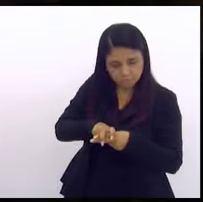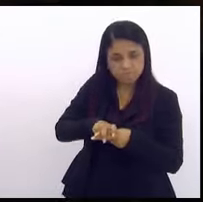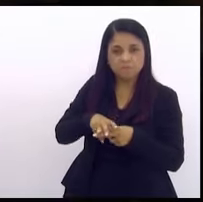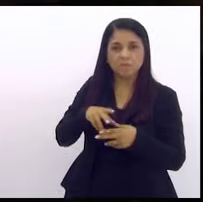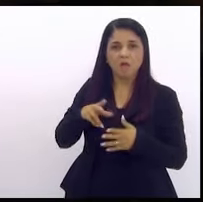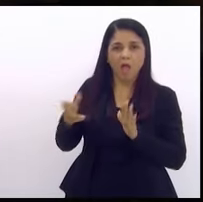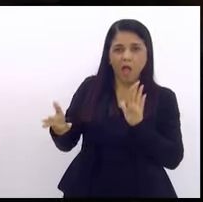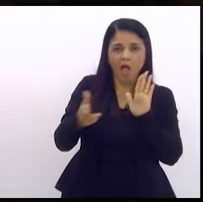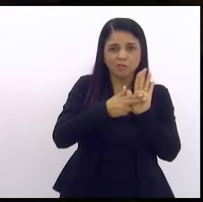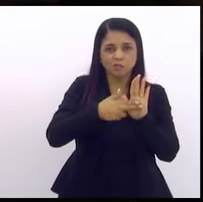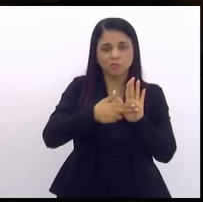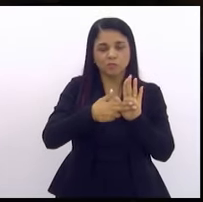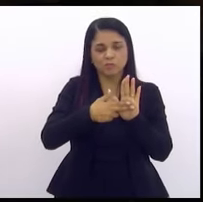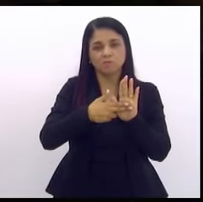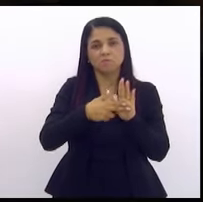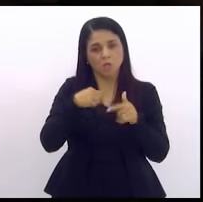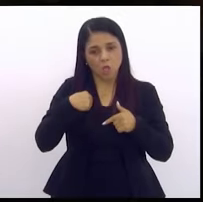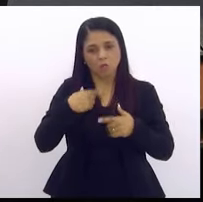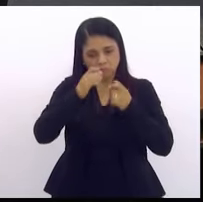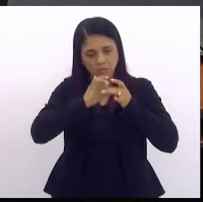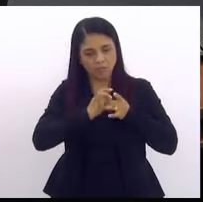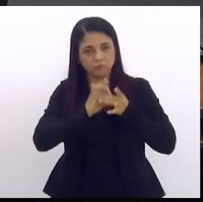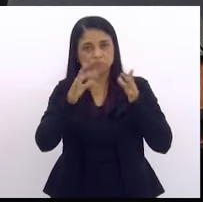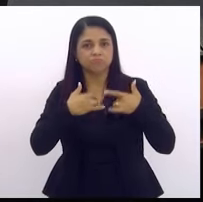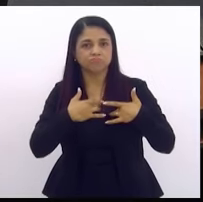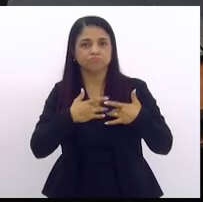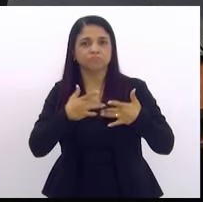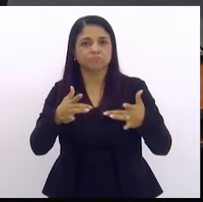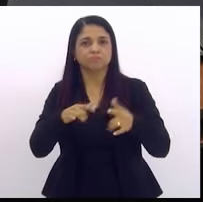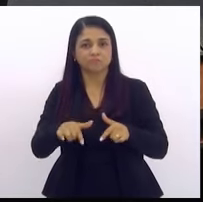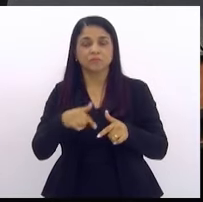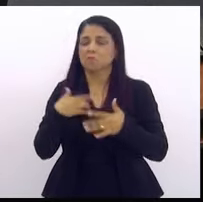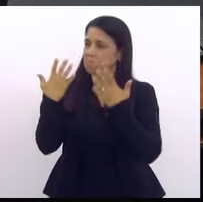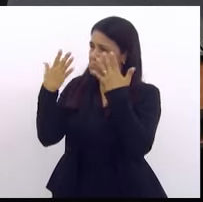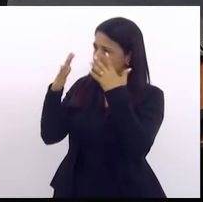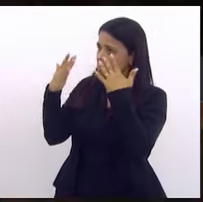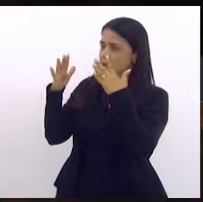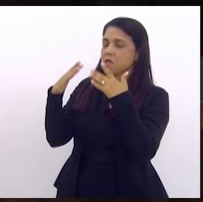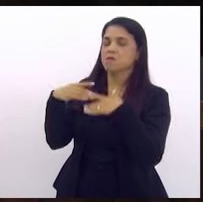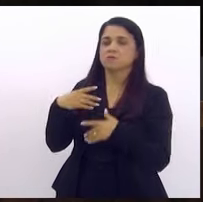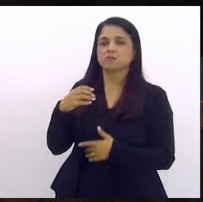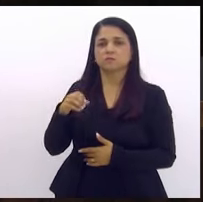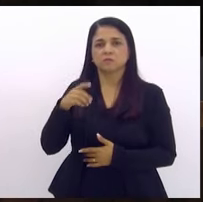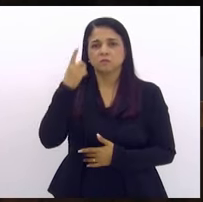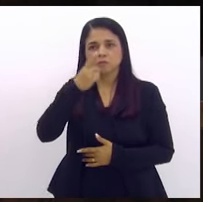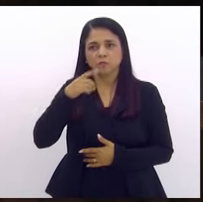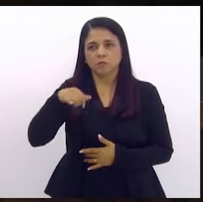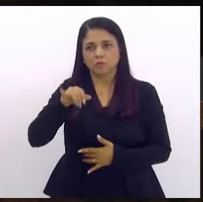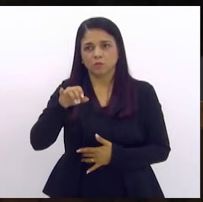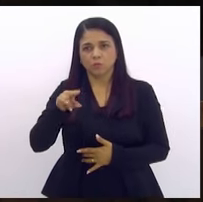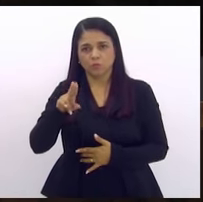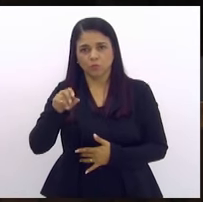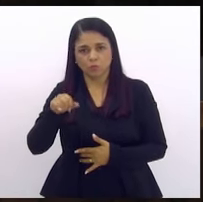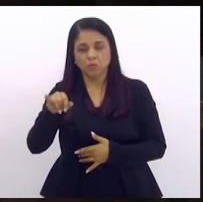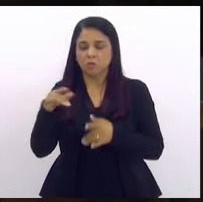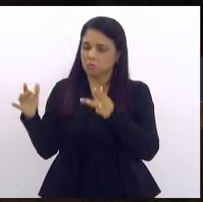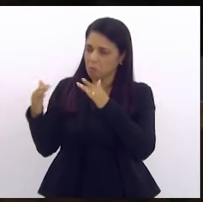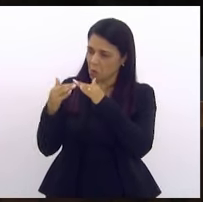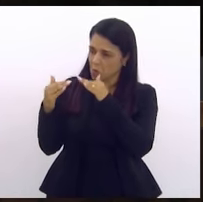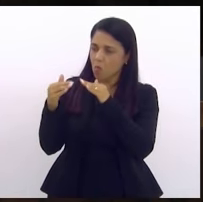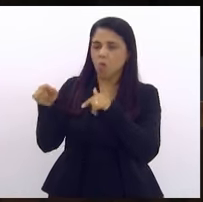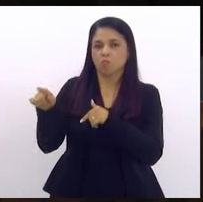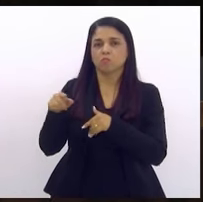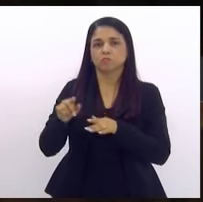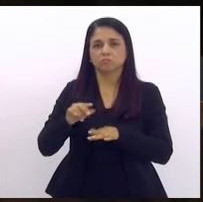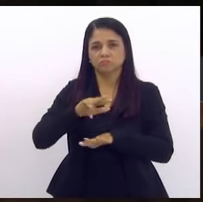firmeza, eu estou à disposição. Parabéns, deputado Yuri. Quero dizer que comum com seu posicionamento,